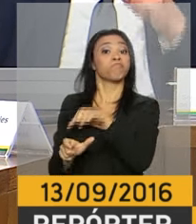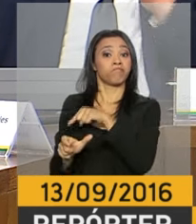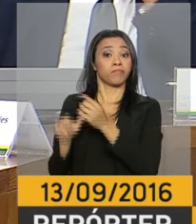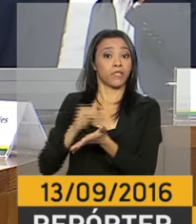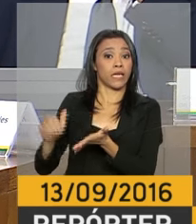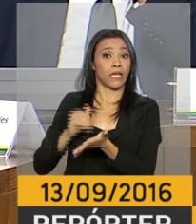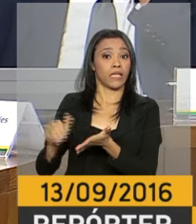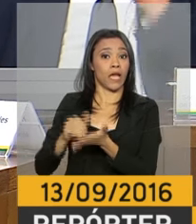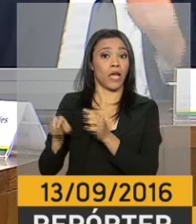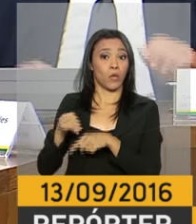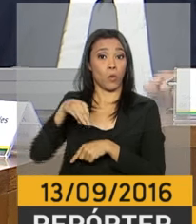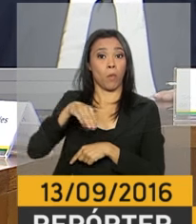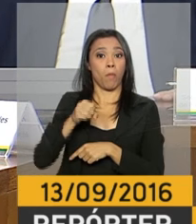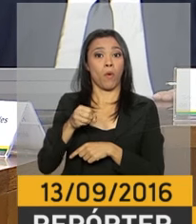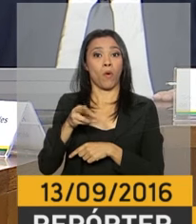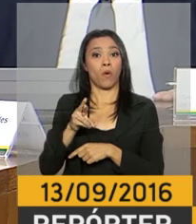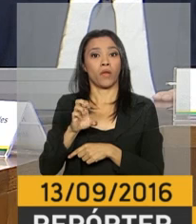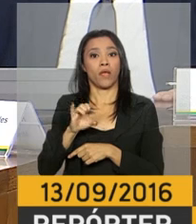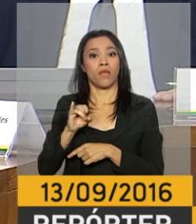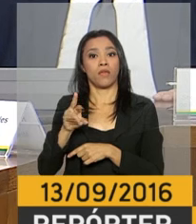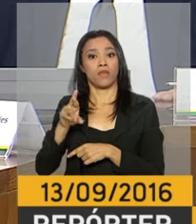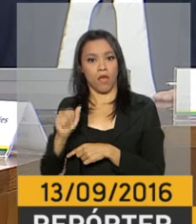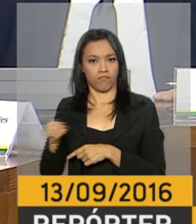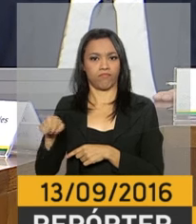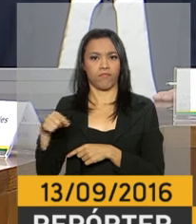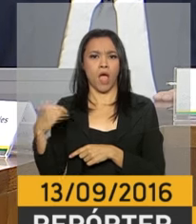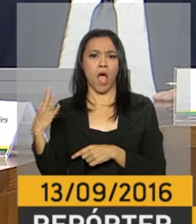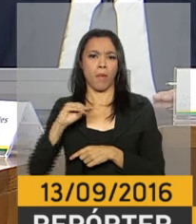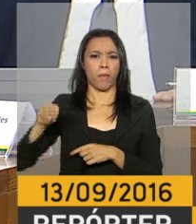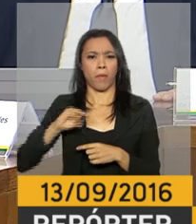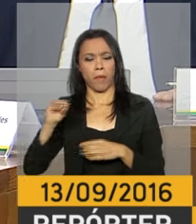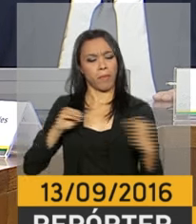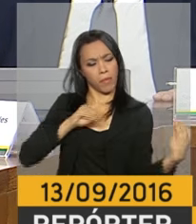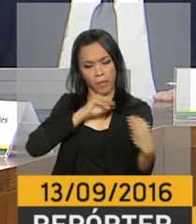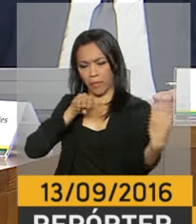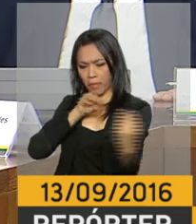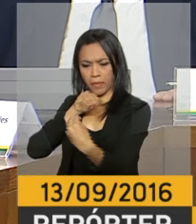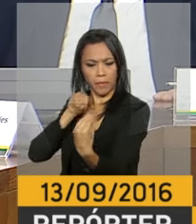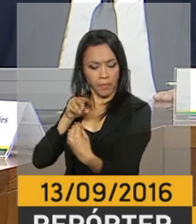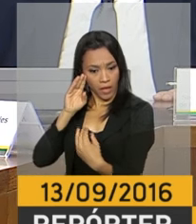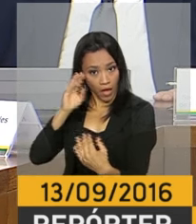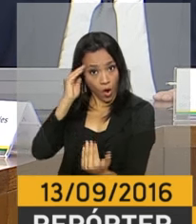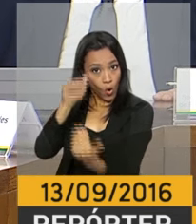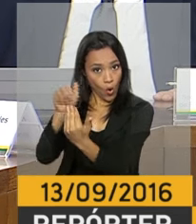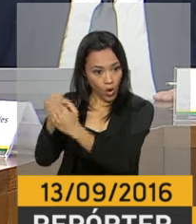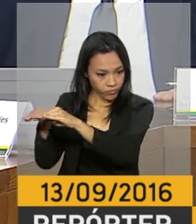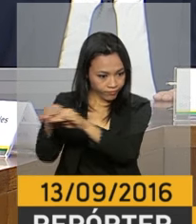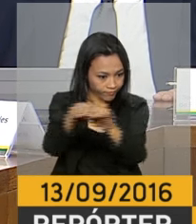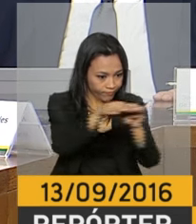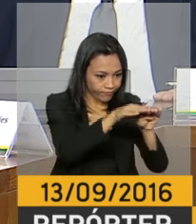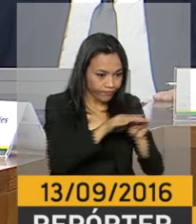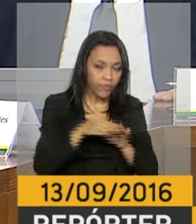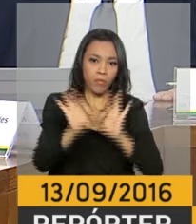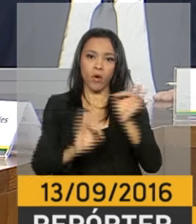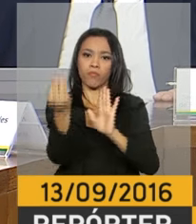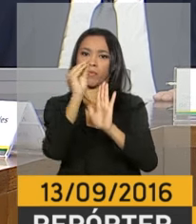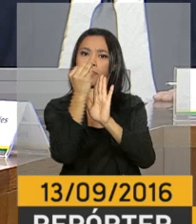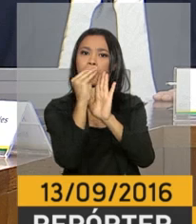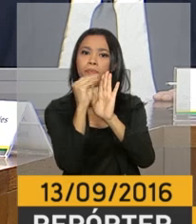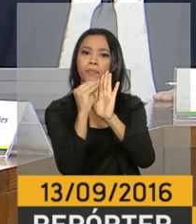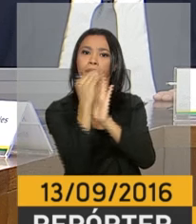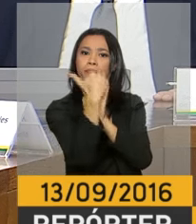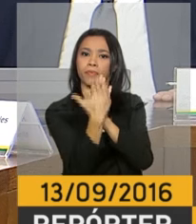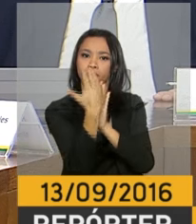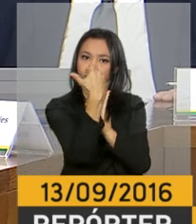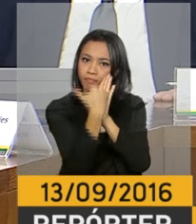e aos poucos na medida que haja consenso nós vamos produzindo esses atos de modo que eu